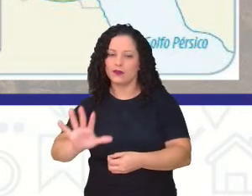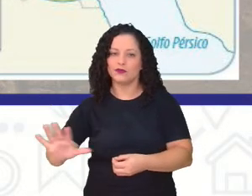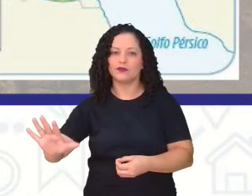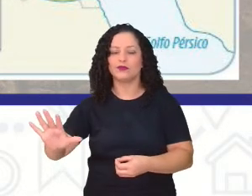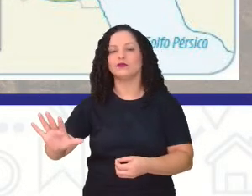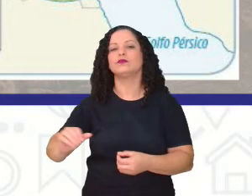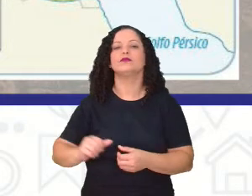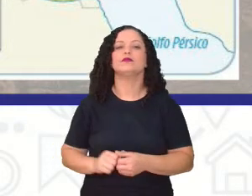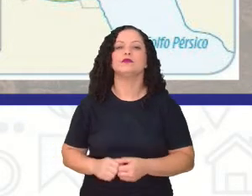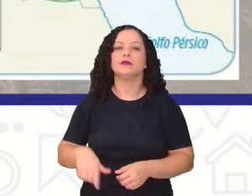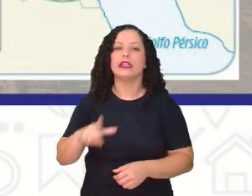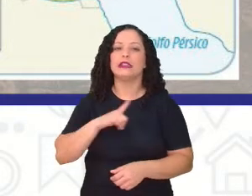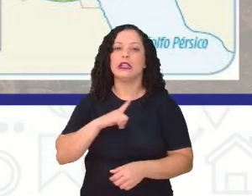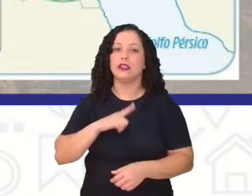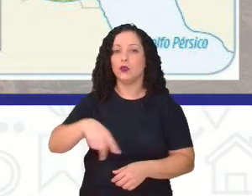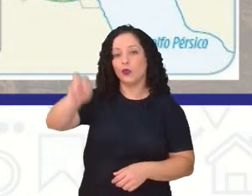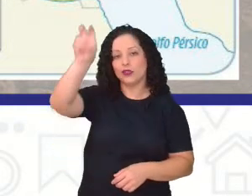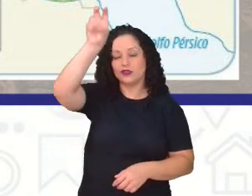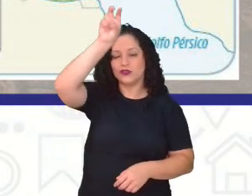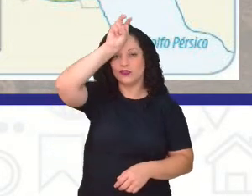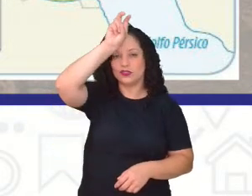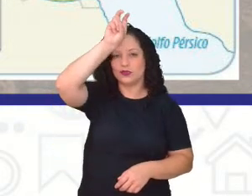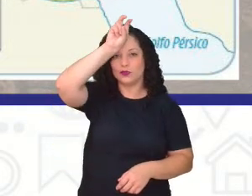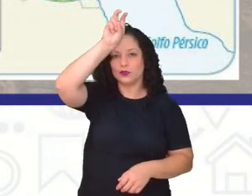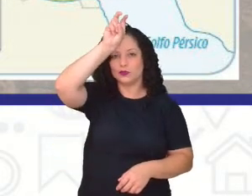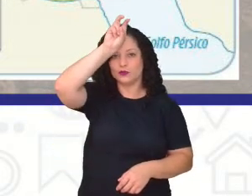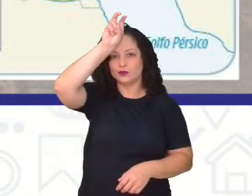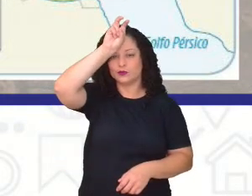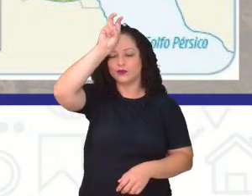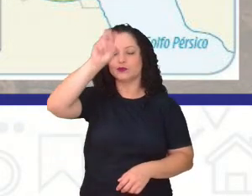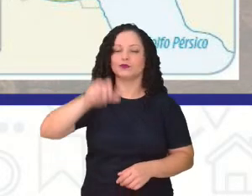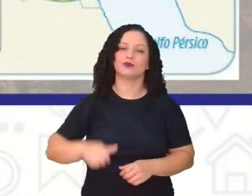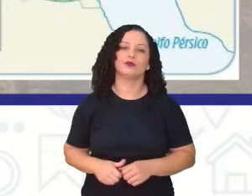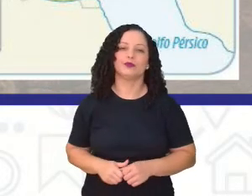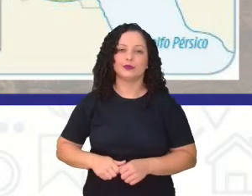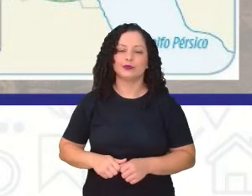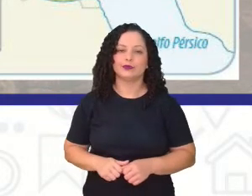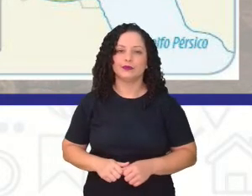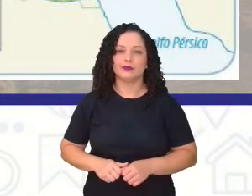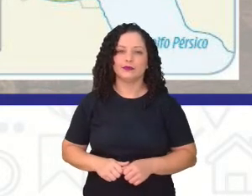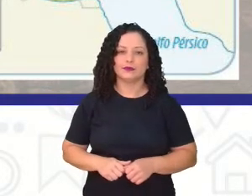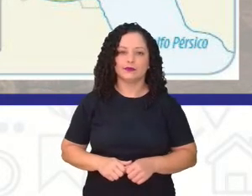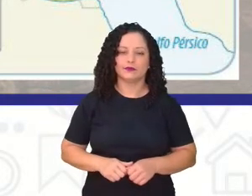a região do Egito, né? Então, nesse sentido,